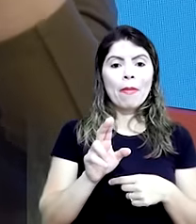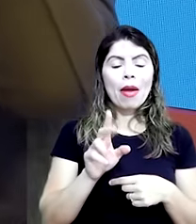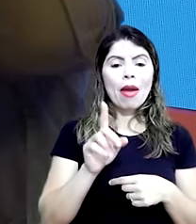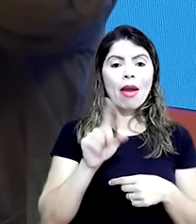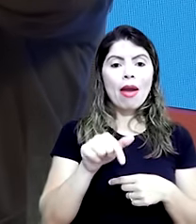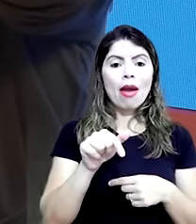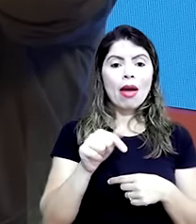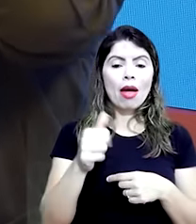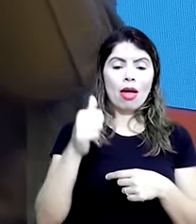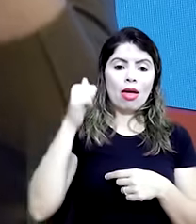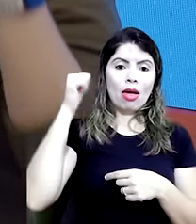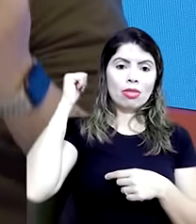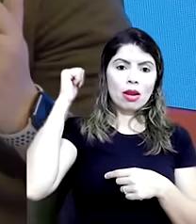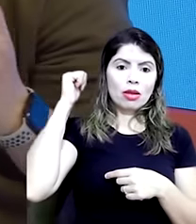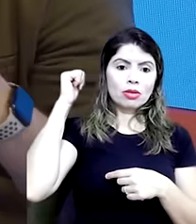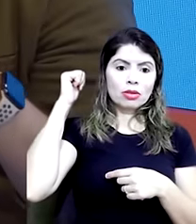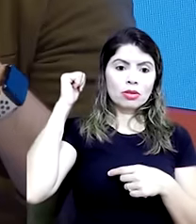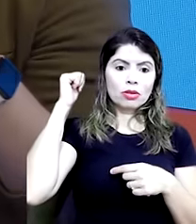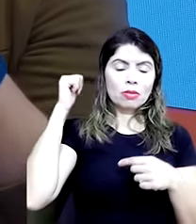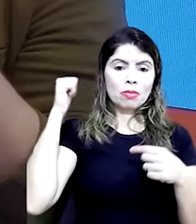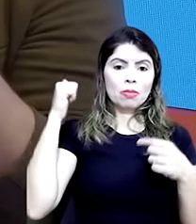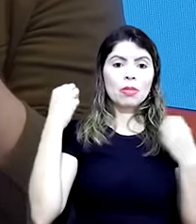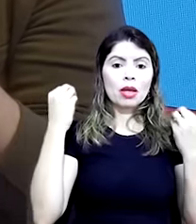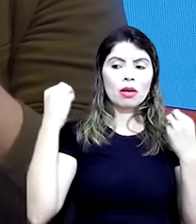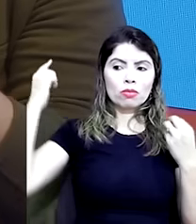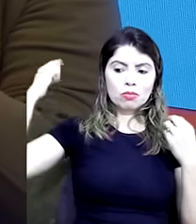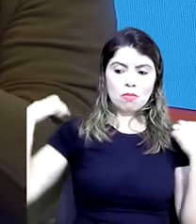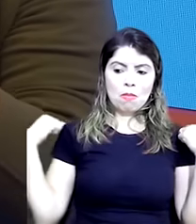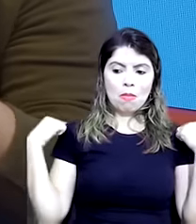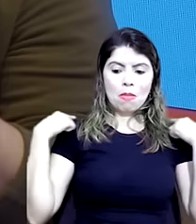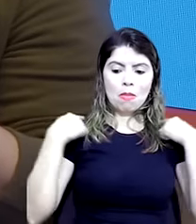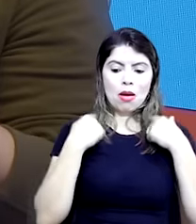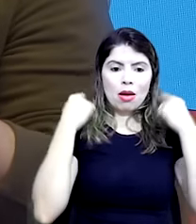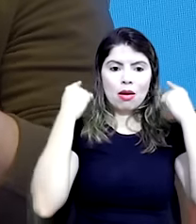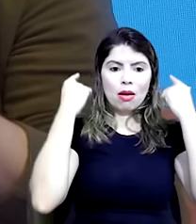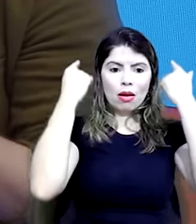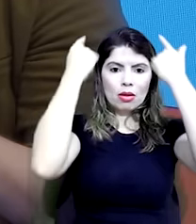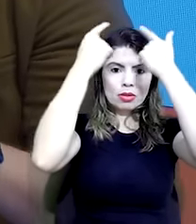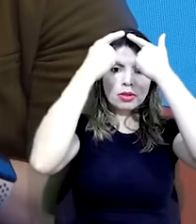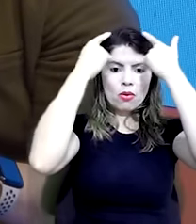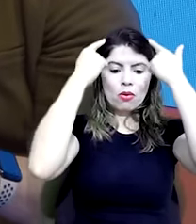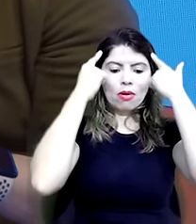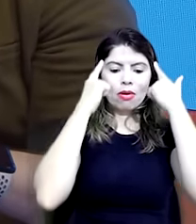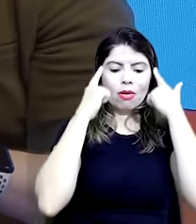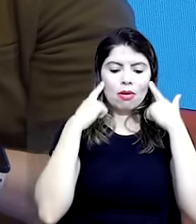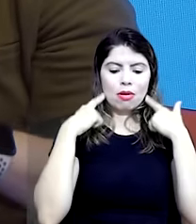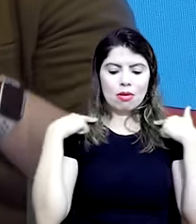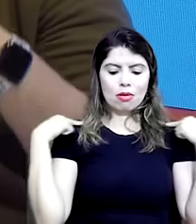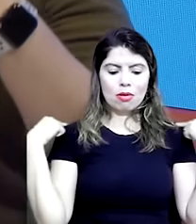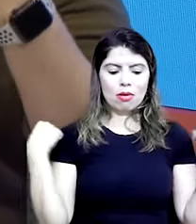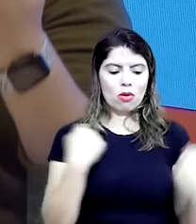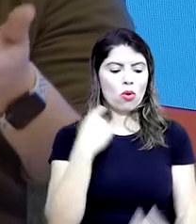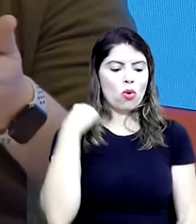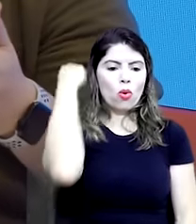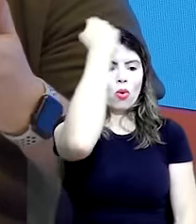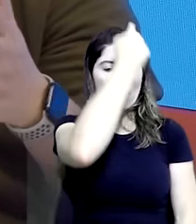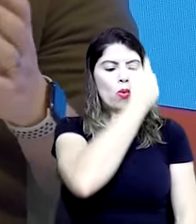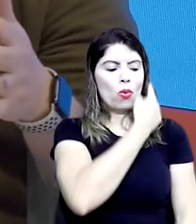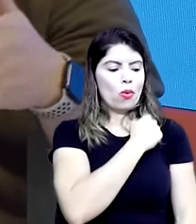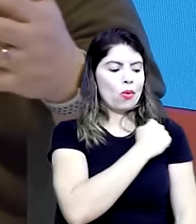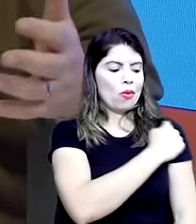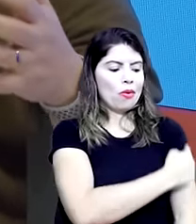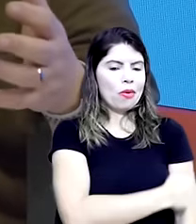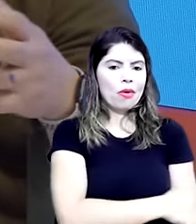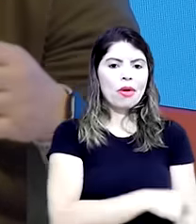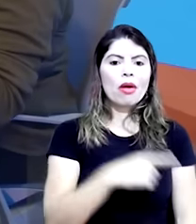marcação no entorno de você então já dá um um efeito absurdamente legal além disso a gente tem outras opções de luz né se